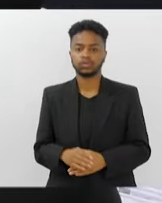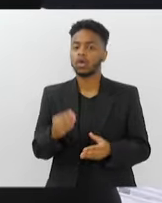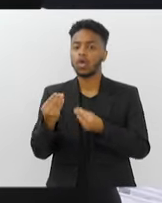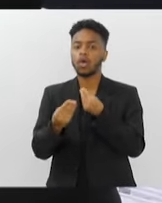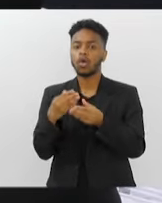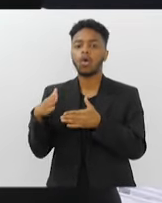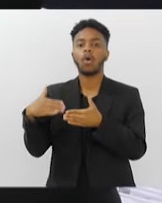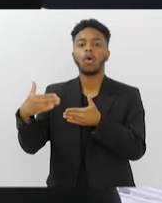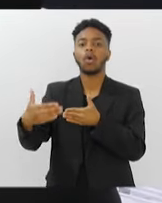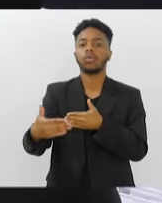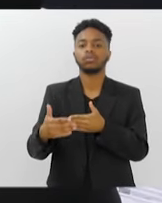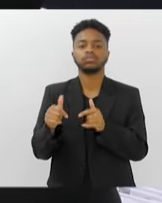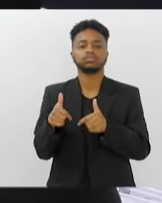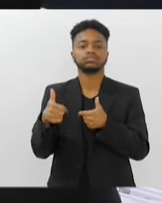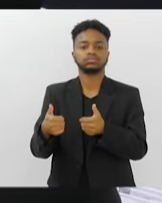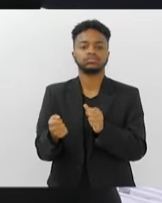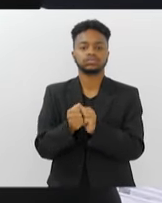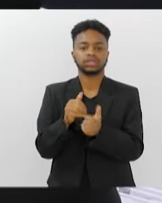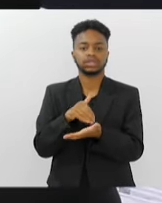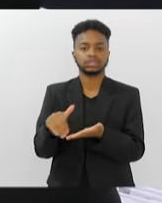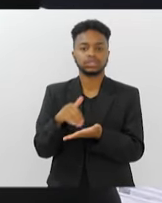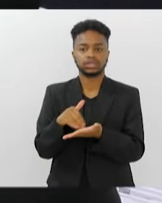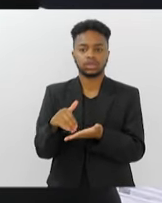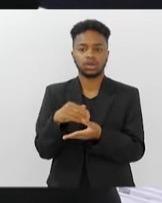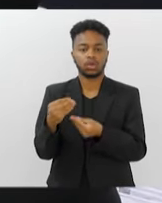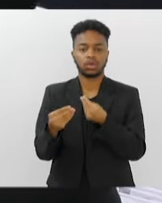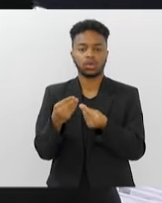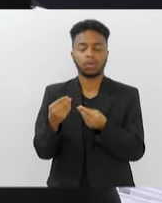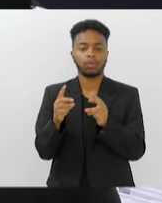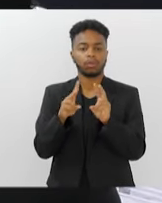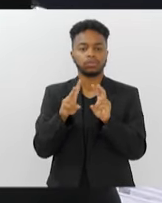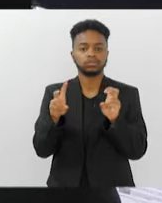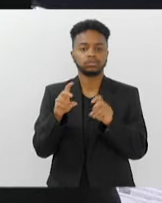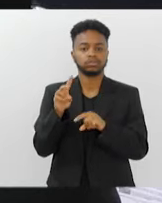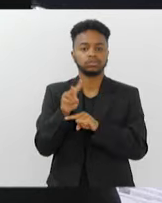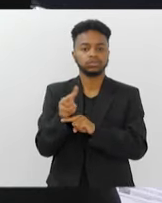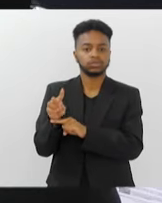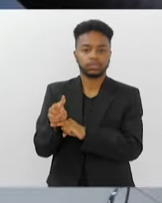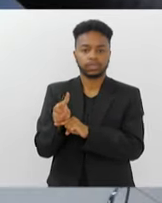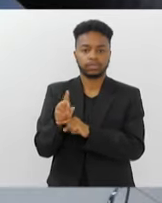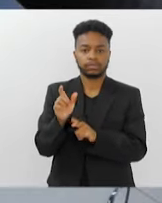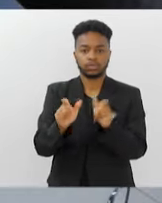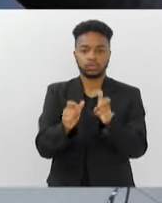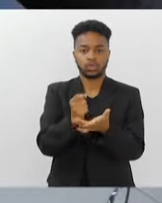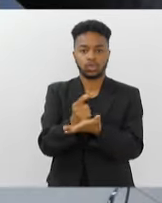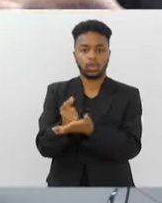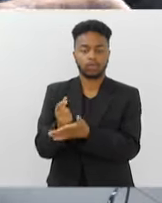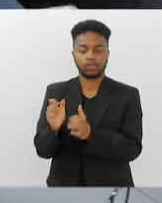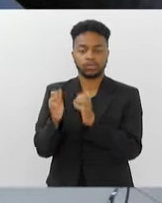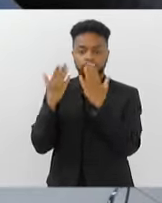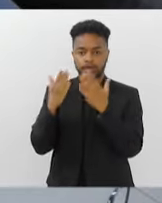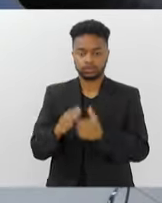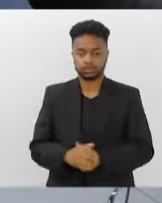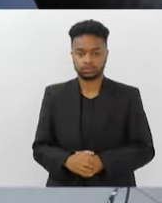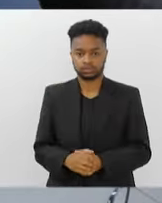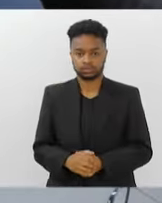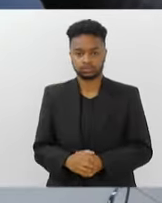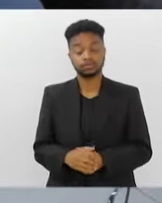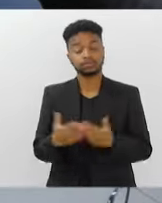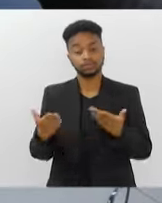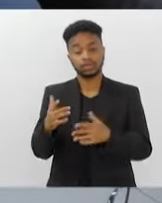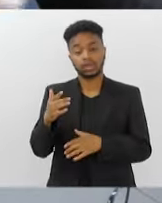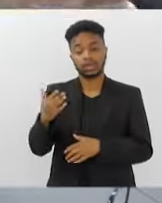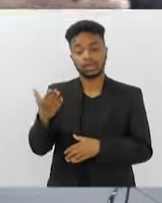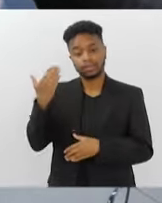passos dessa secretaria quanto a proteção do consumidor para esse evento Então Presidente na última vez que